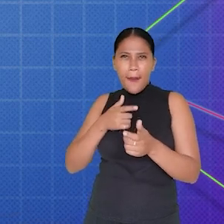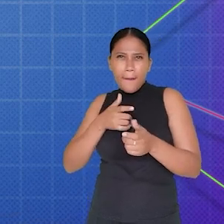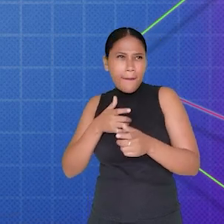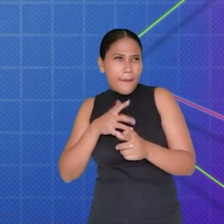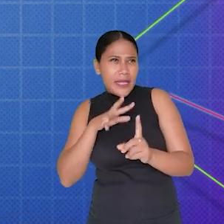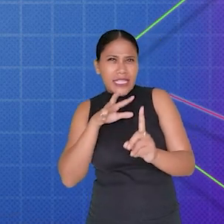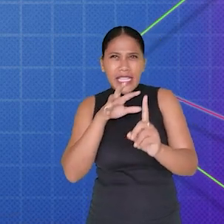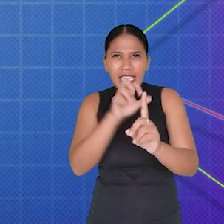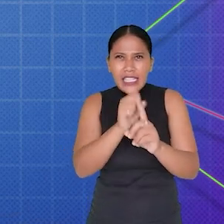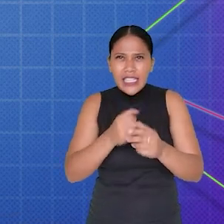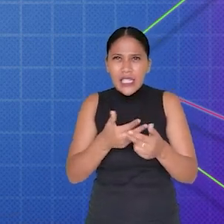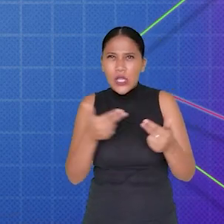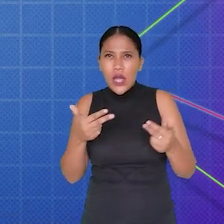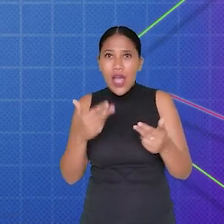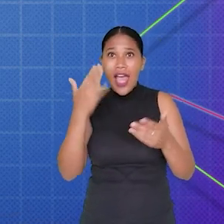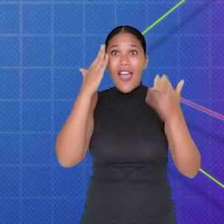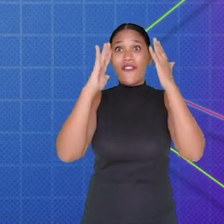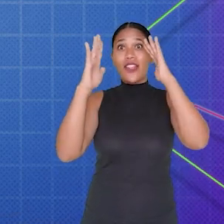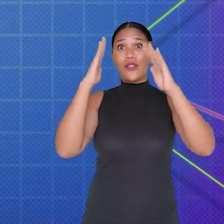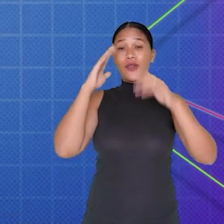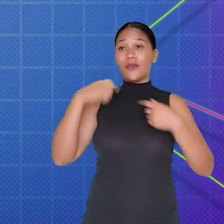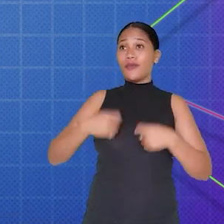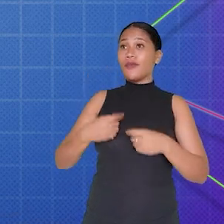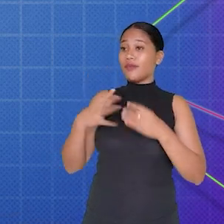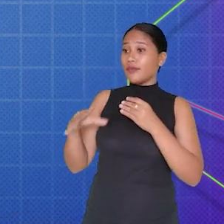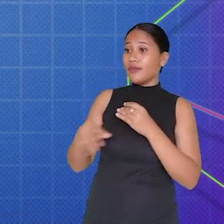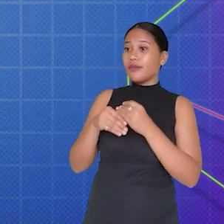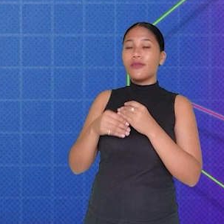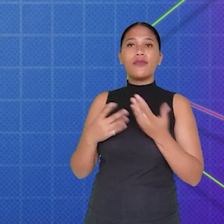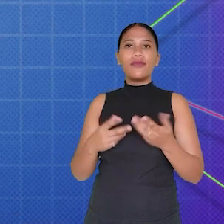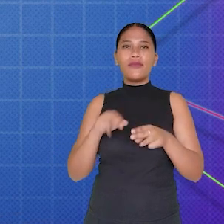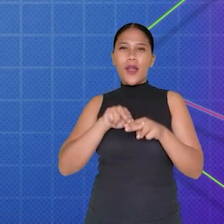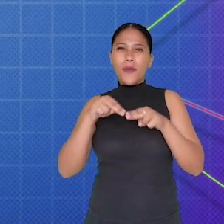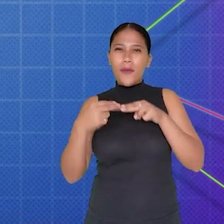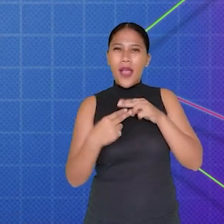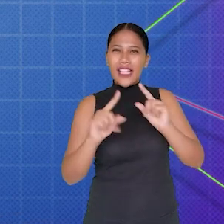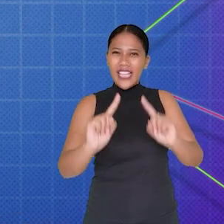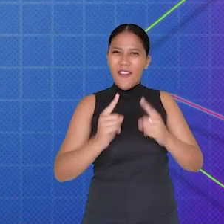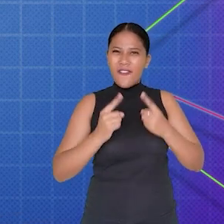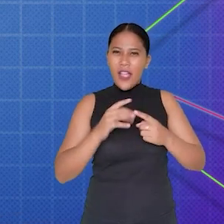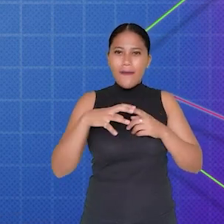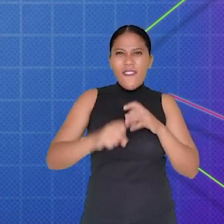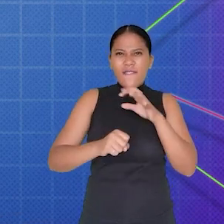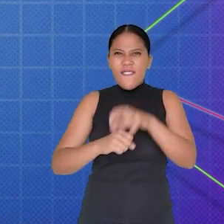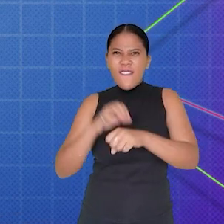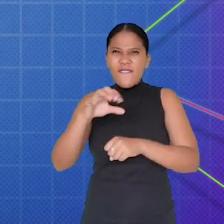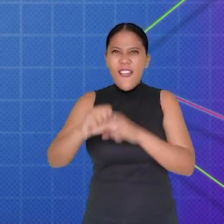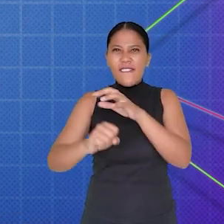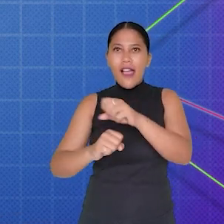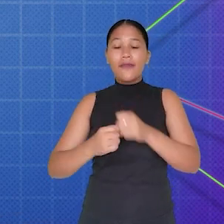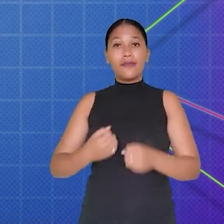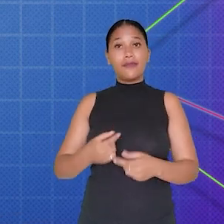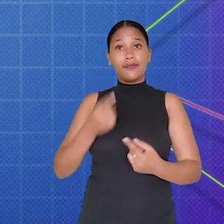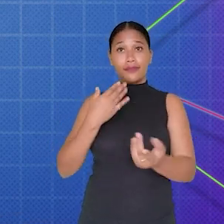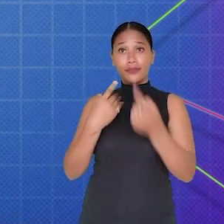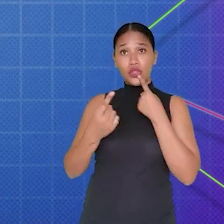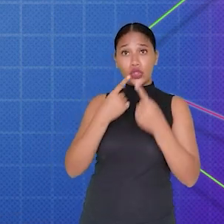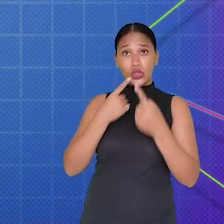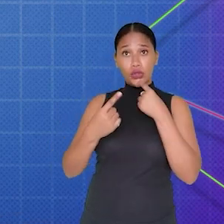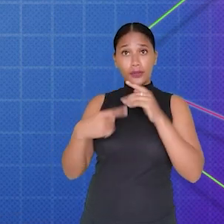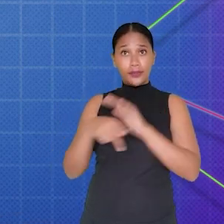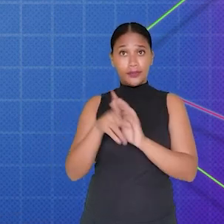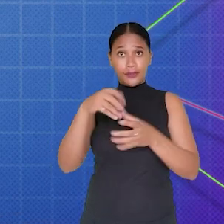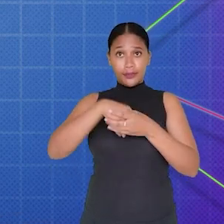cenas de combate e perseguição, enquanto em um jogo de aventura, o roteiro deve incluir puzzles e desafios de exploração. O diálogo